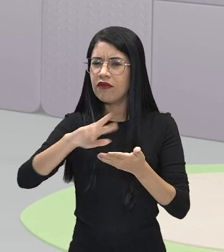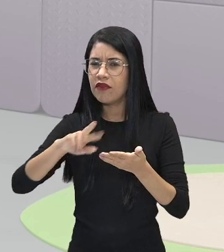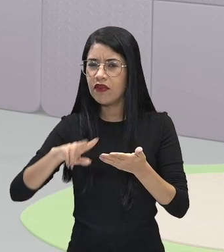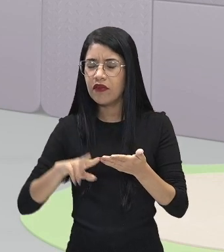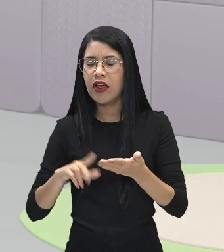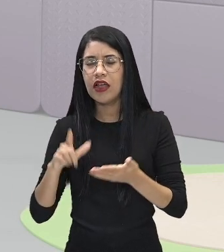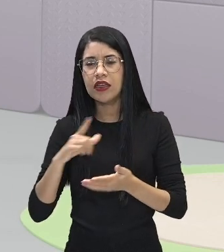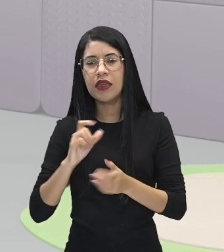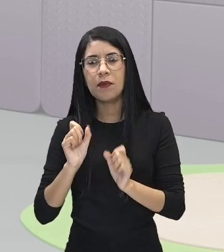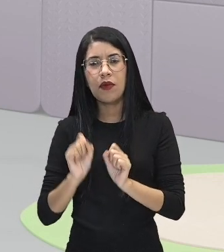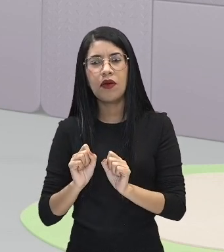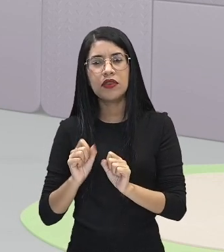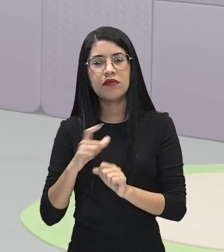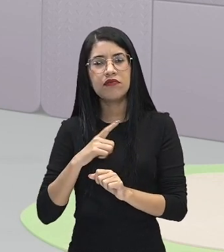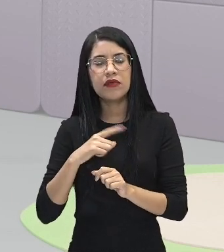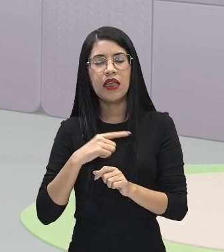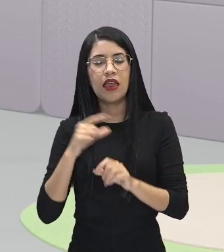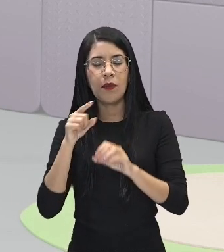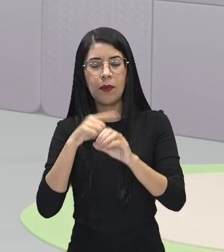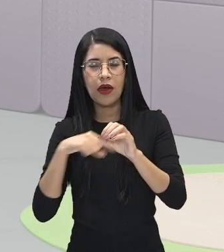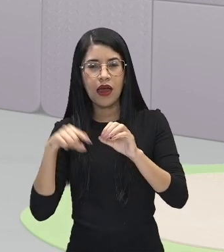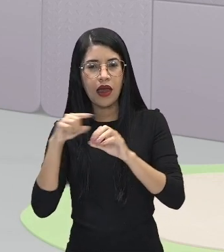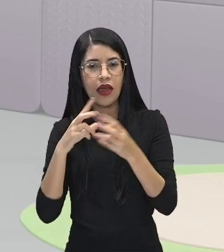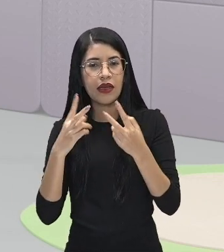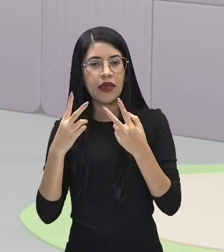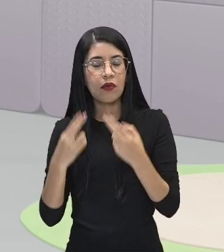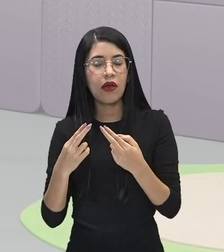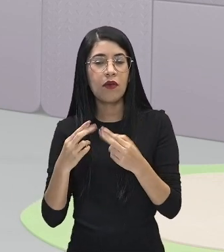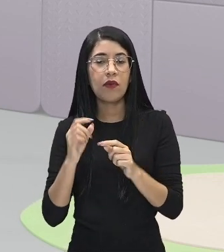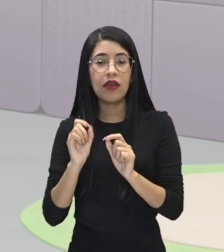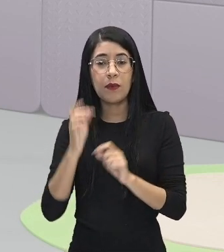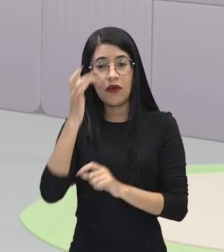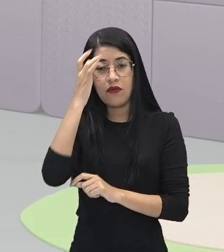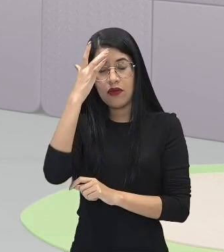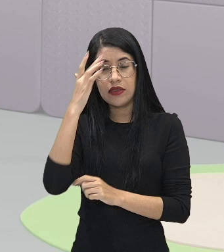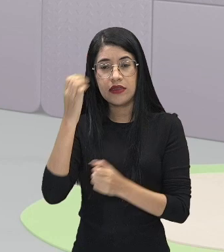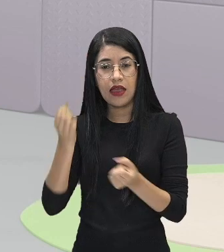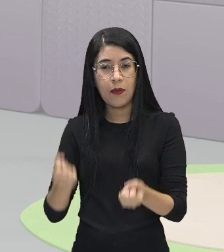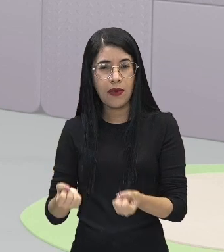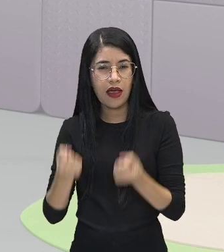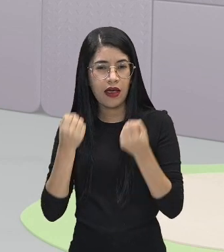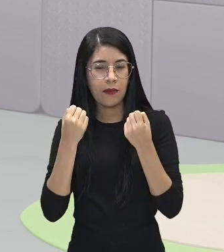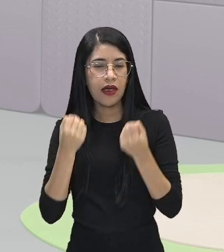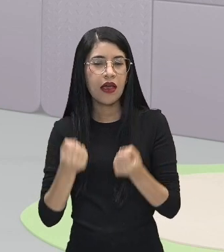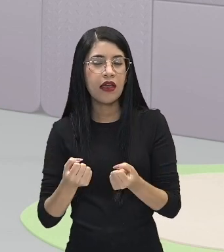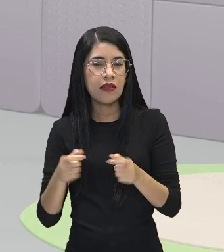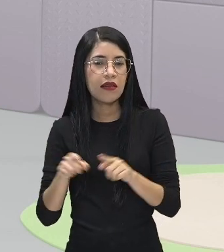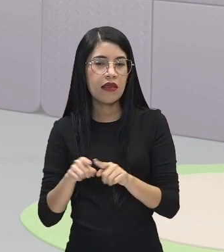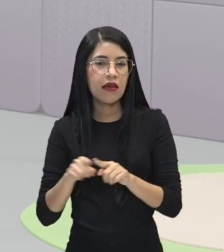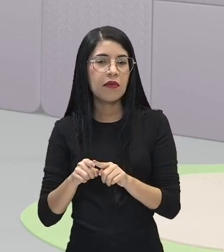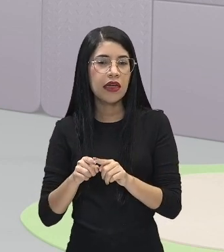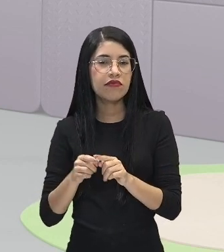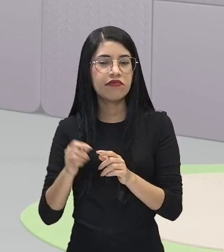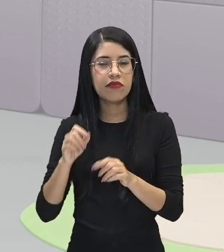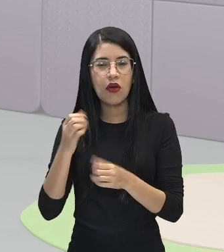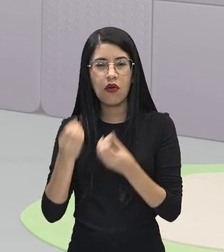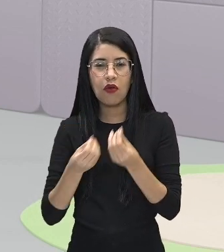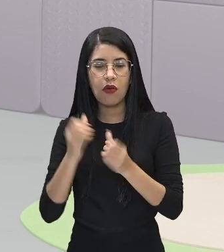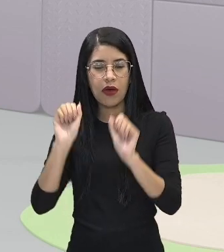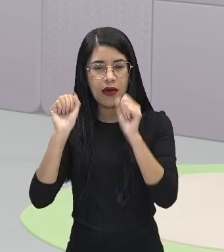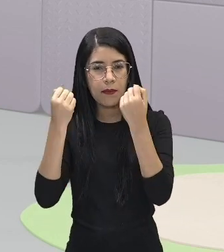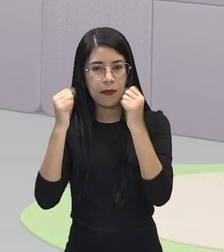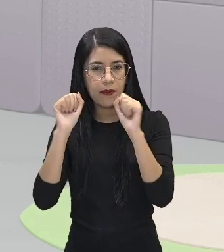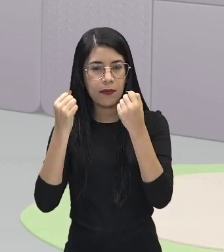que vão ter essas peças justamente para facilitar ali os movimentos, né? A execução dos movimentos naquelas